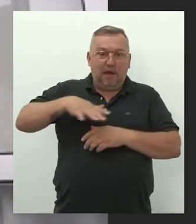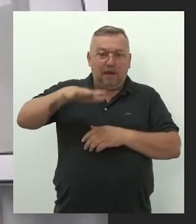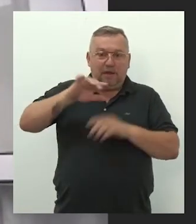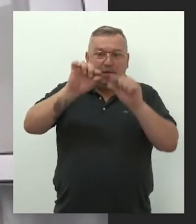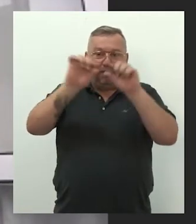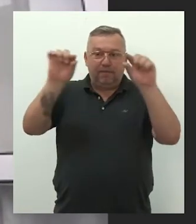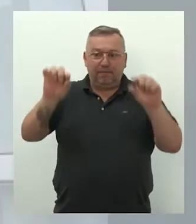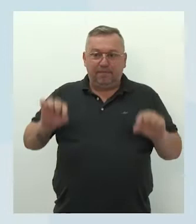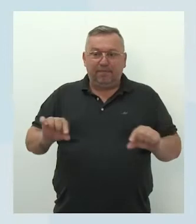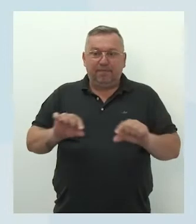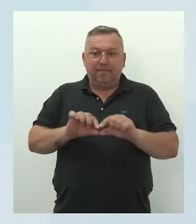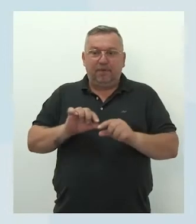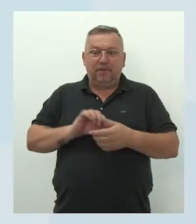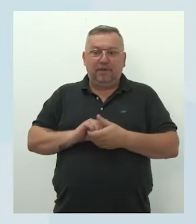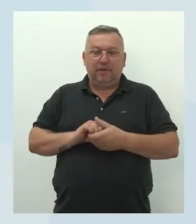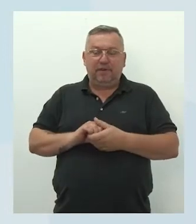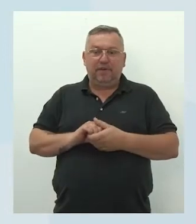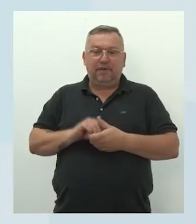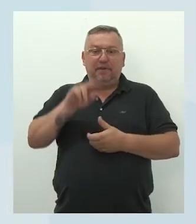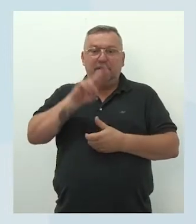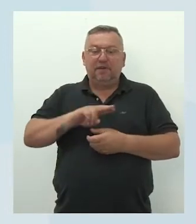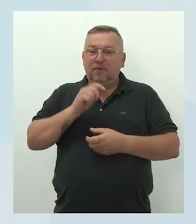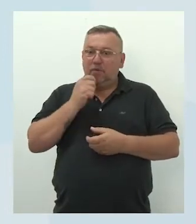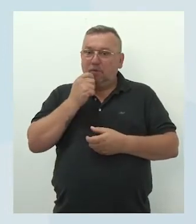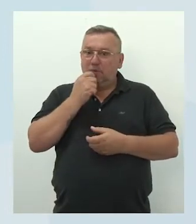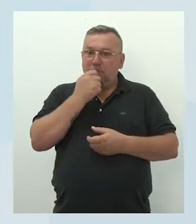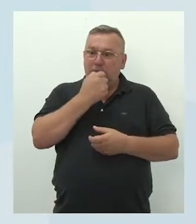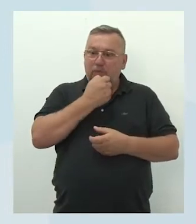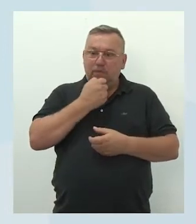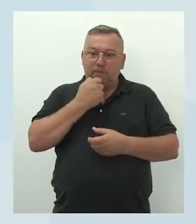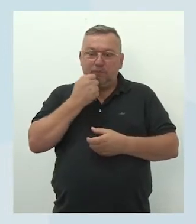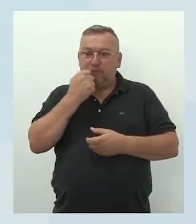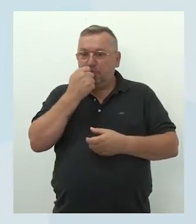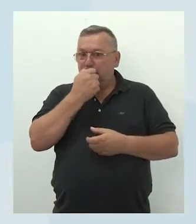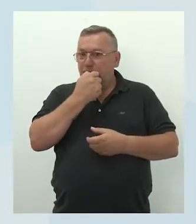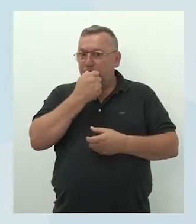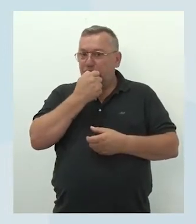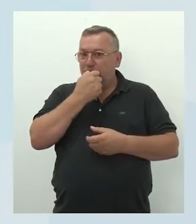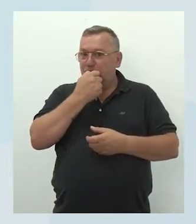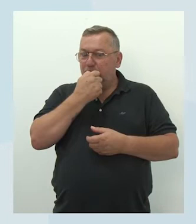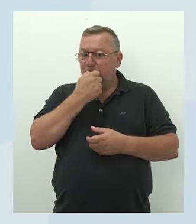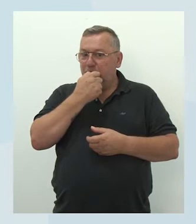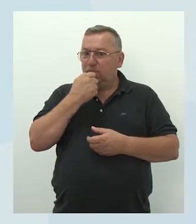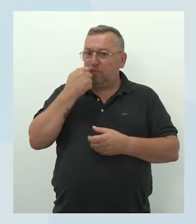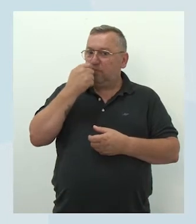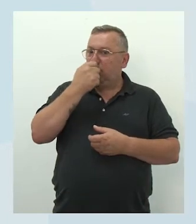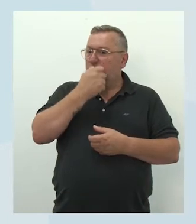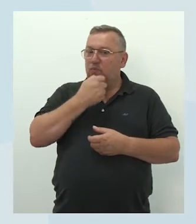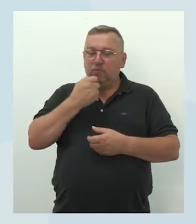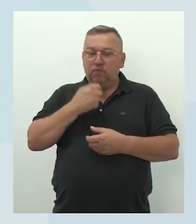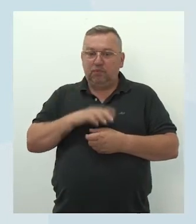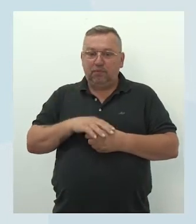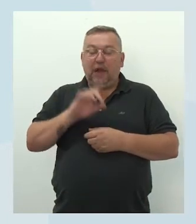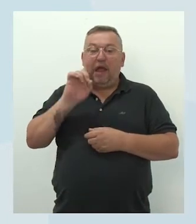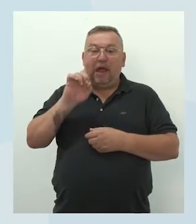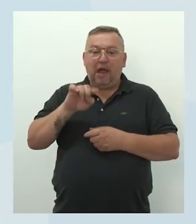de perímetro? E passar batom? Passar batom em toda a boca. É